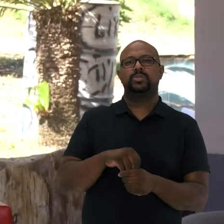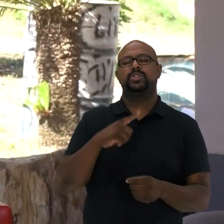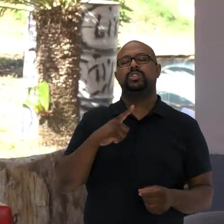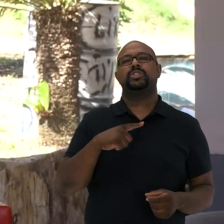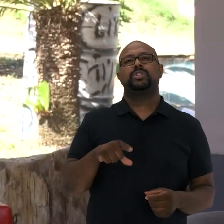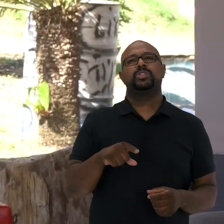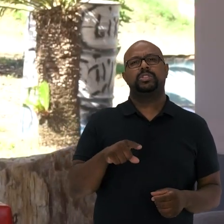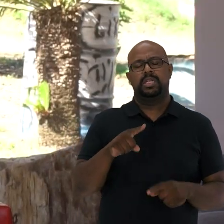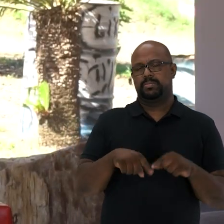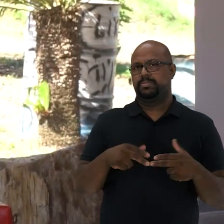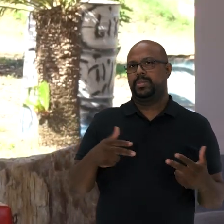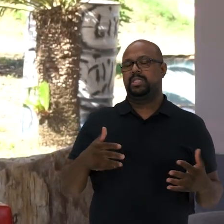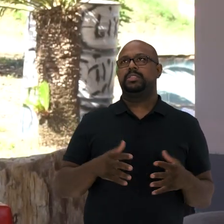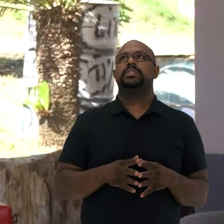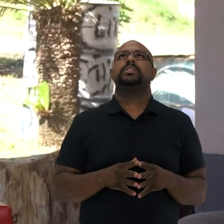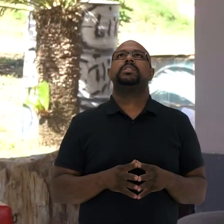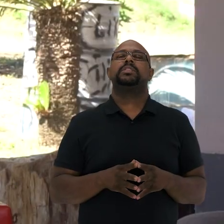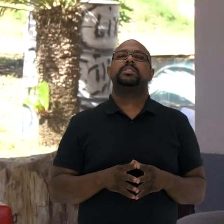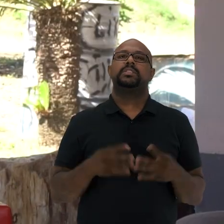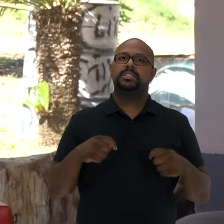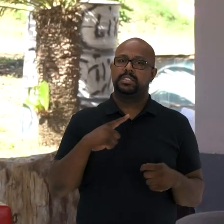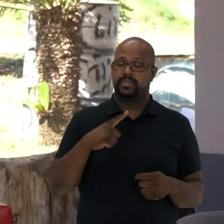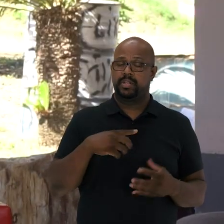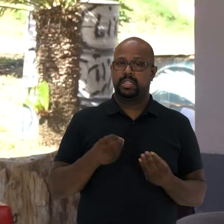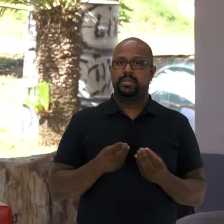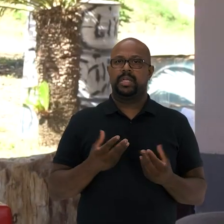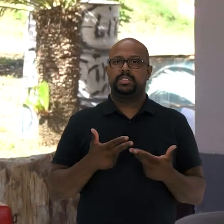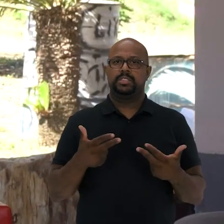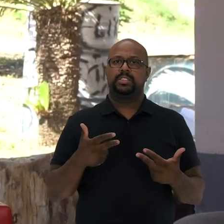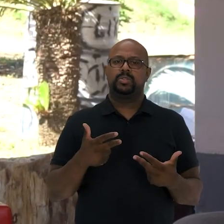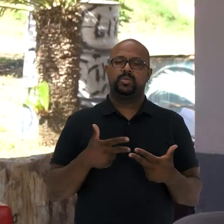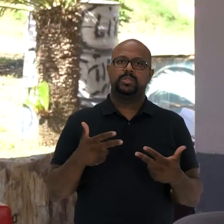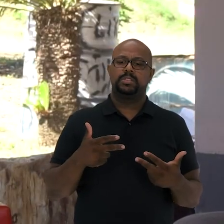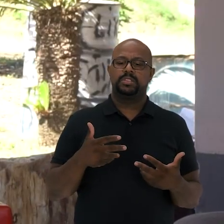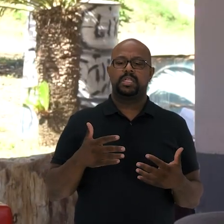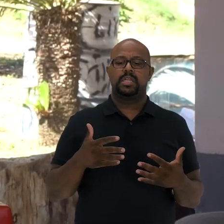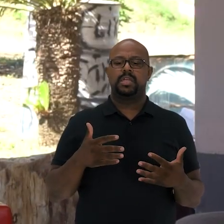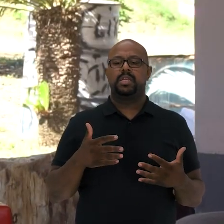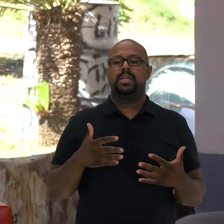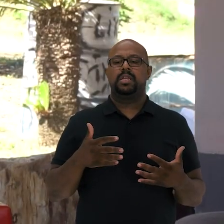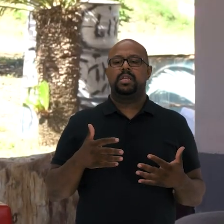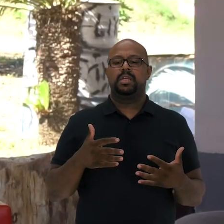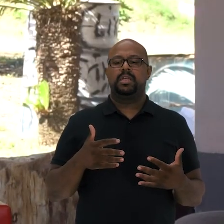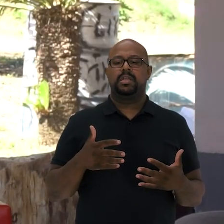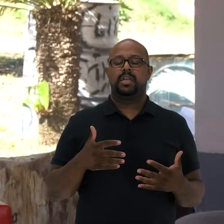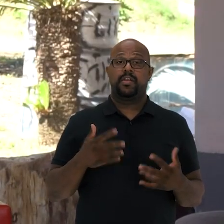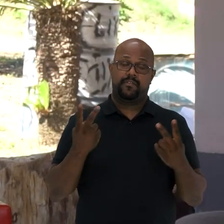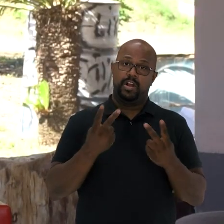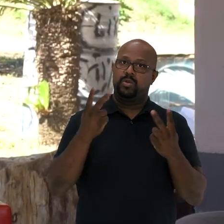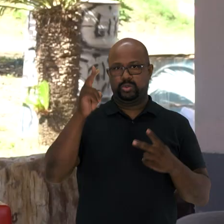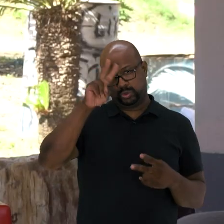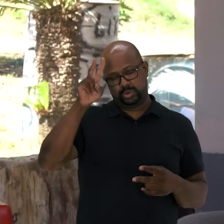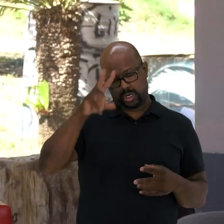tinha peças, né? E deveria ter bastante algumas coisas assim de